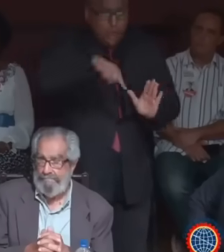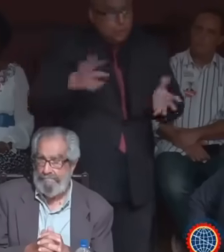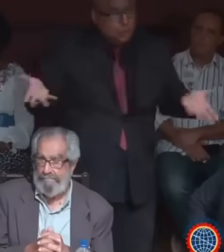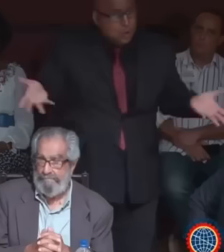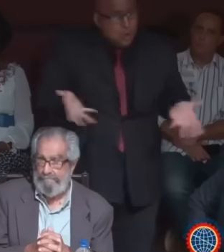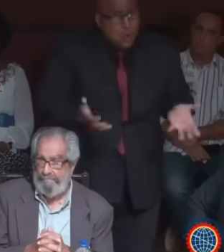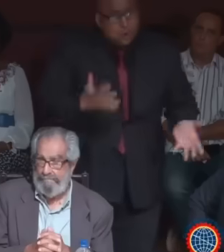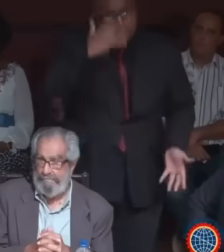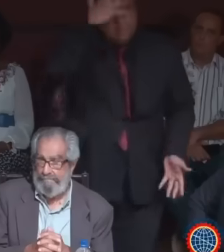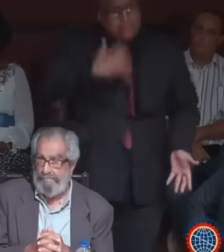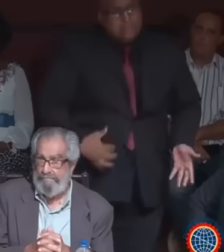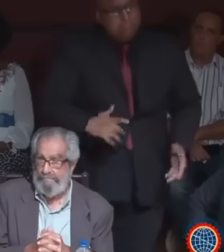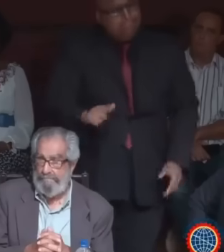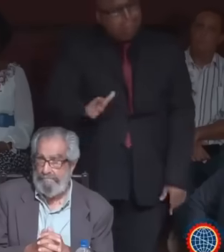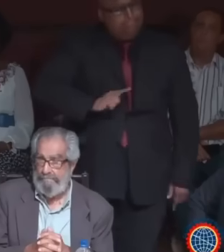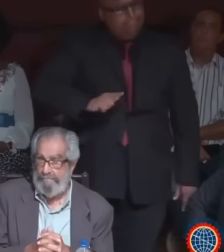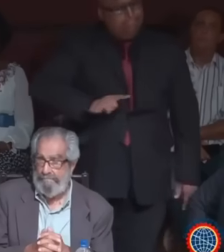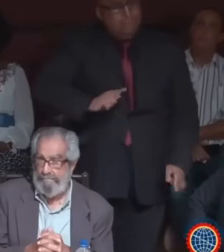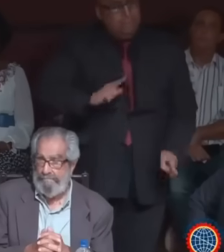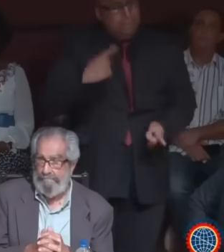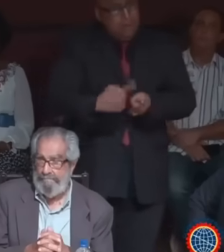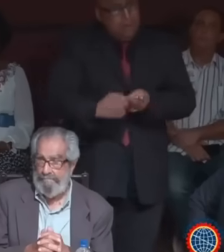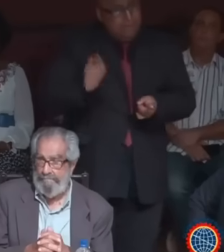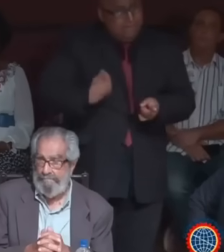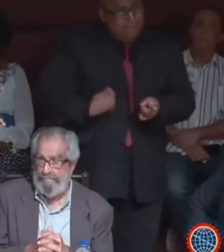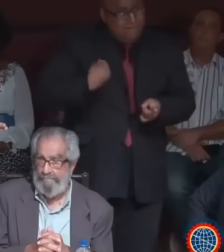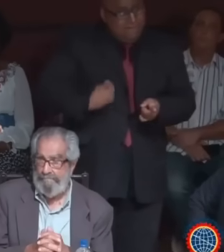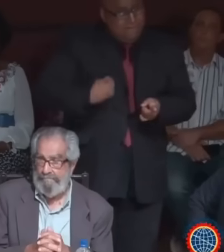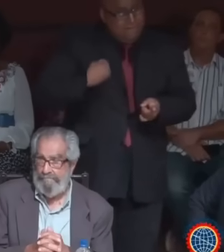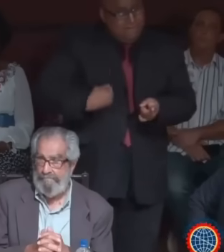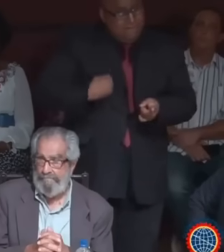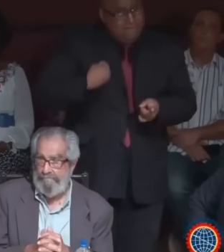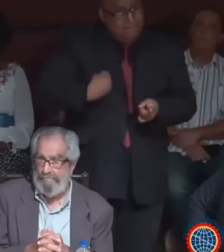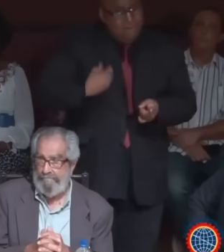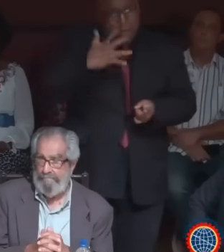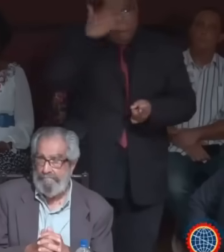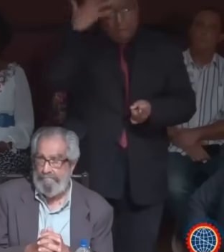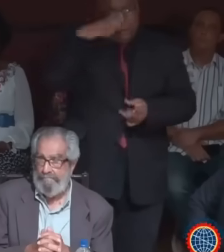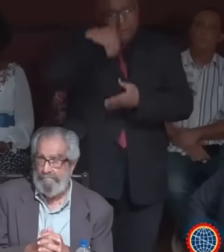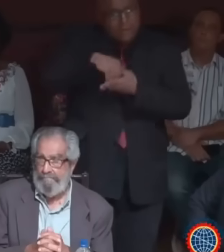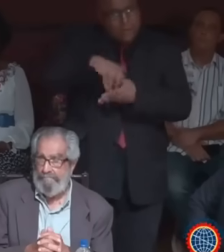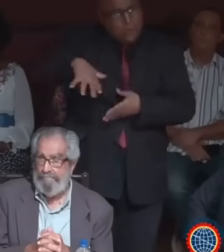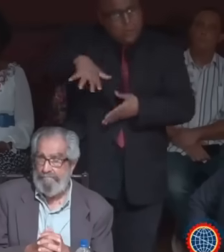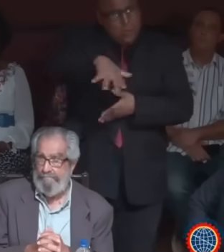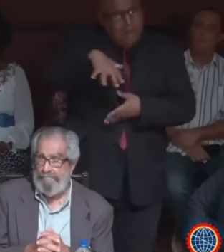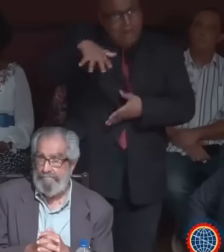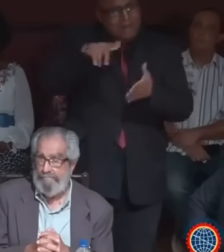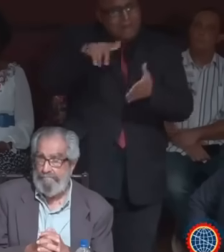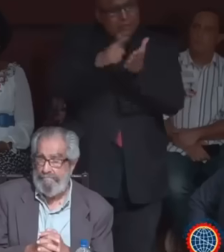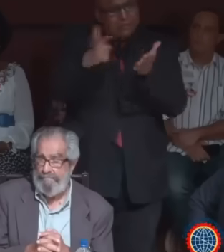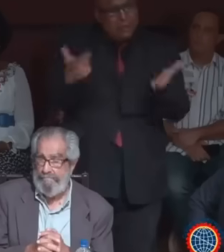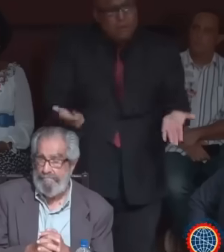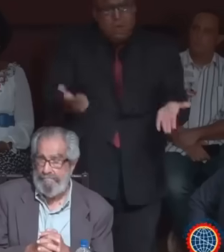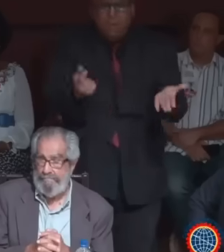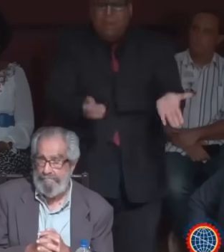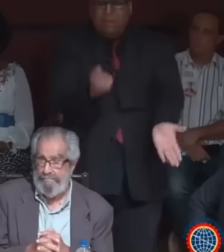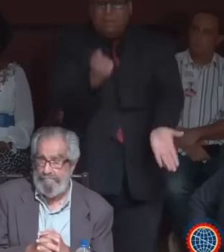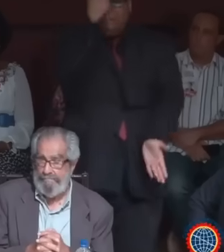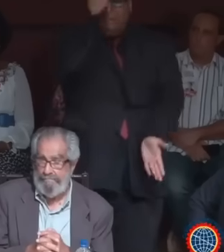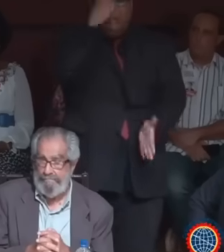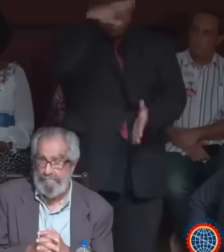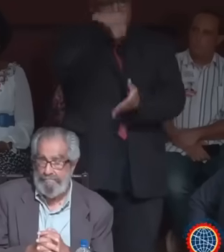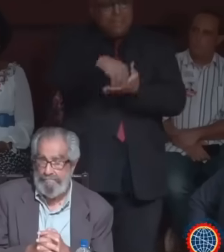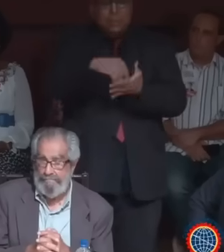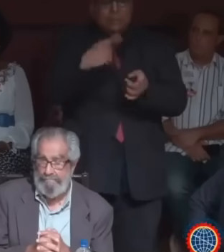mais delicado agora, porque nós estamos vivendo um processo que alguns analistas chamam de desconstituinte. Nós